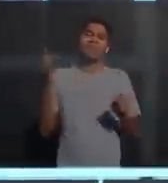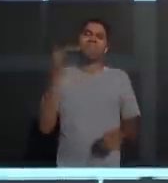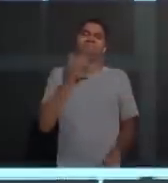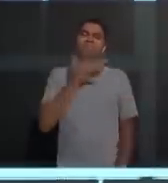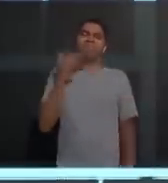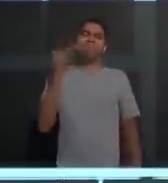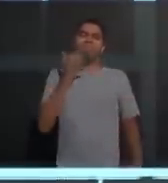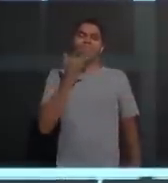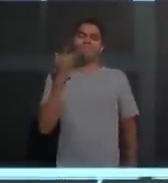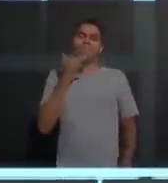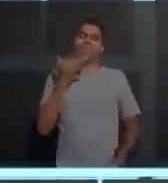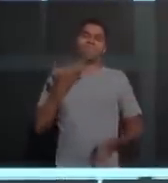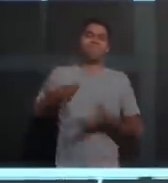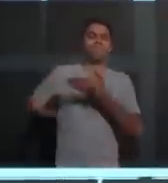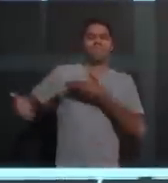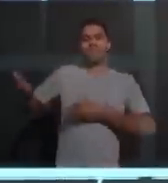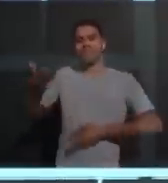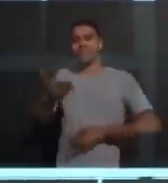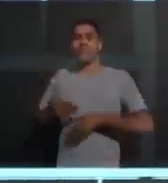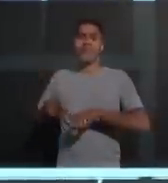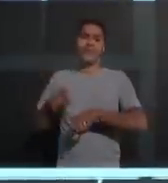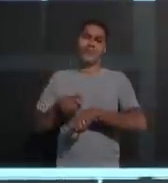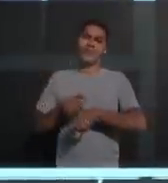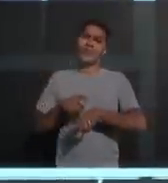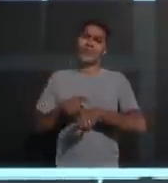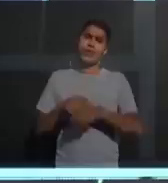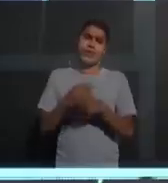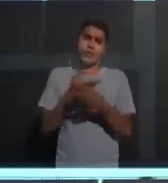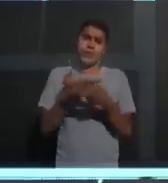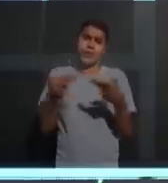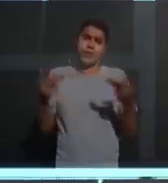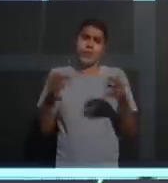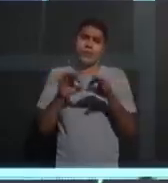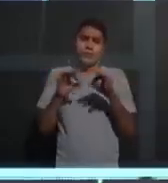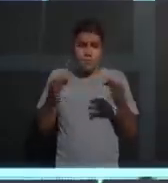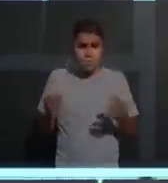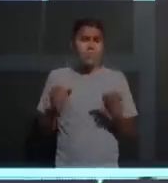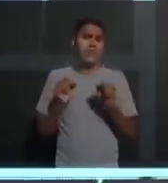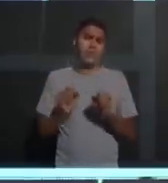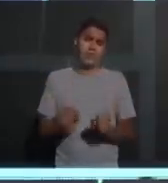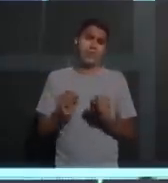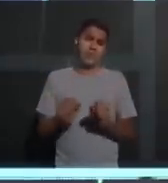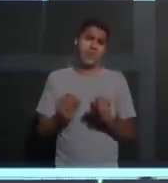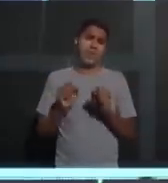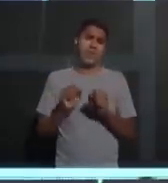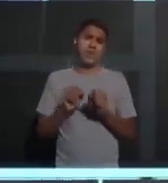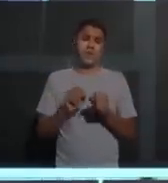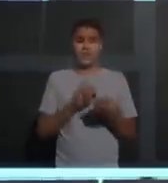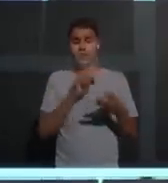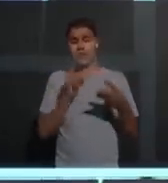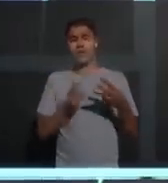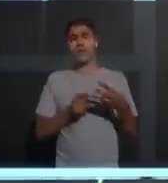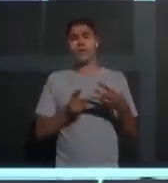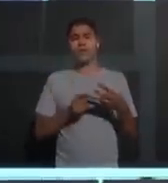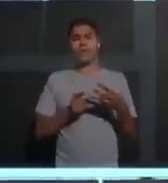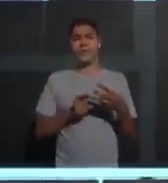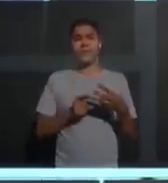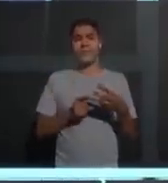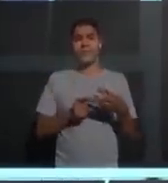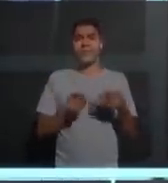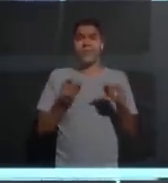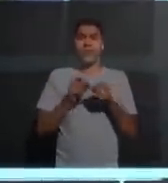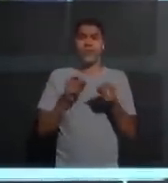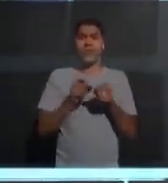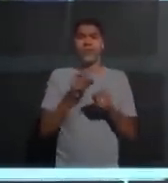estar ali compartilhando com ele naquele momento então é uma coisa simples que a gente pode fazer é a terceira coisa é fazer